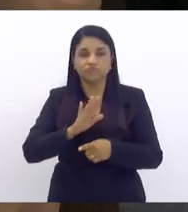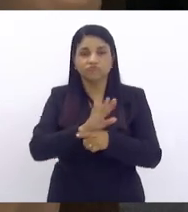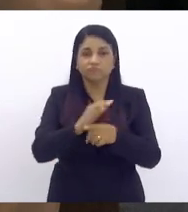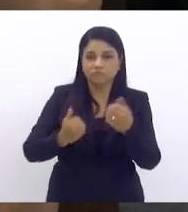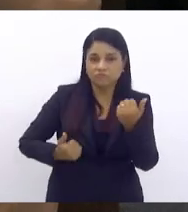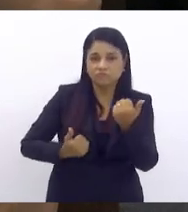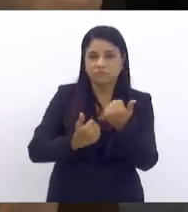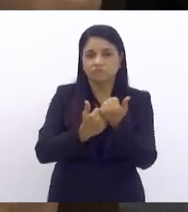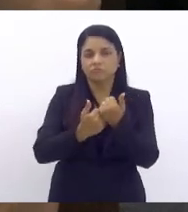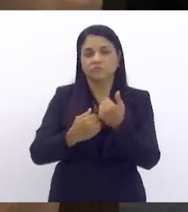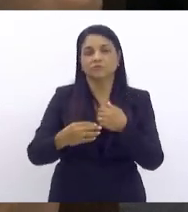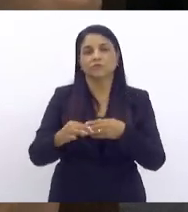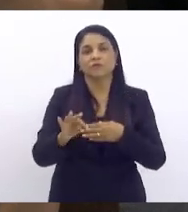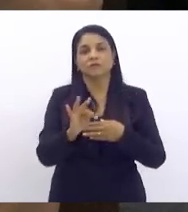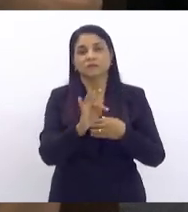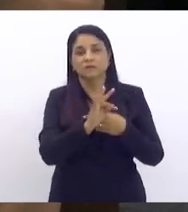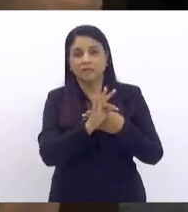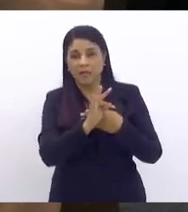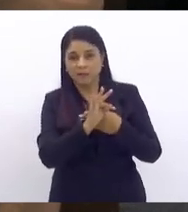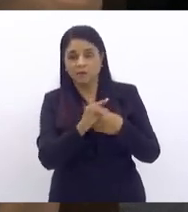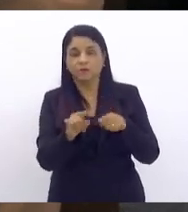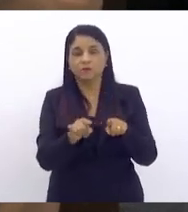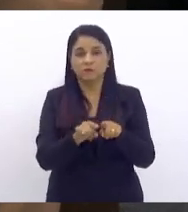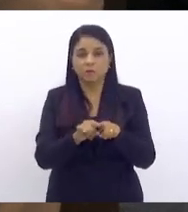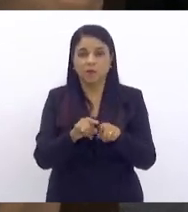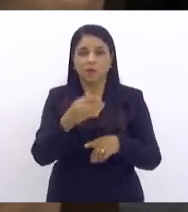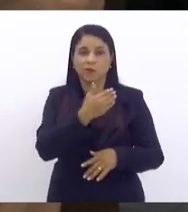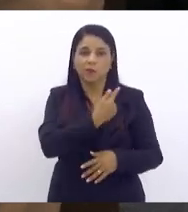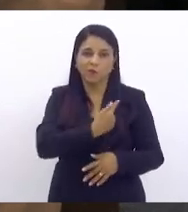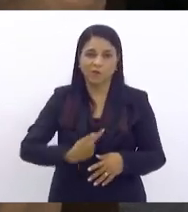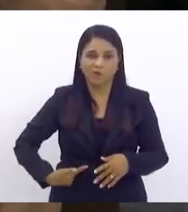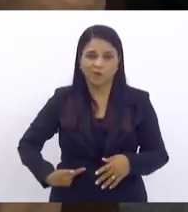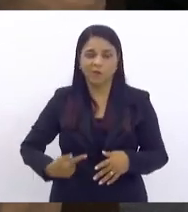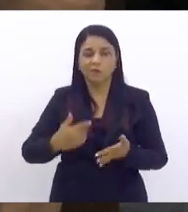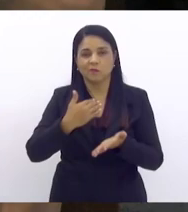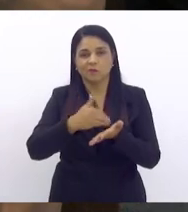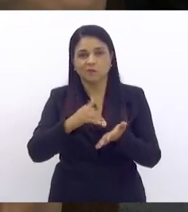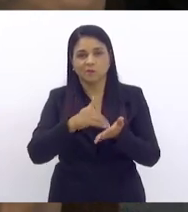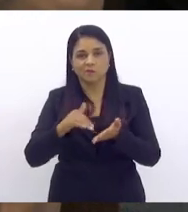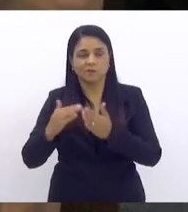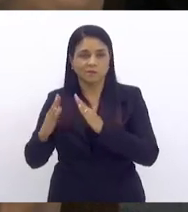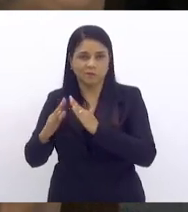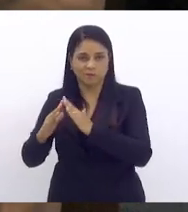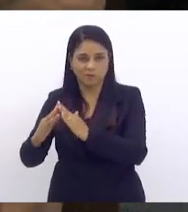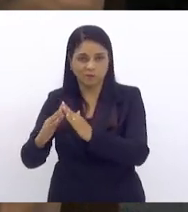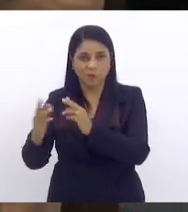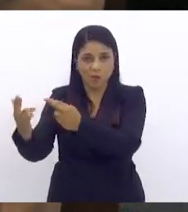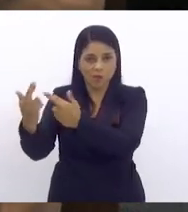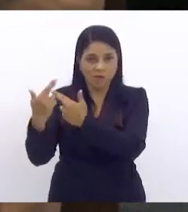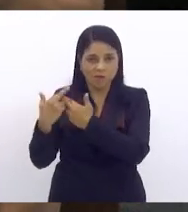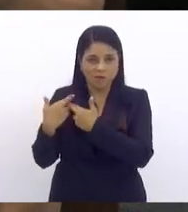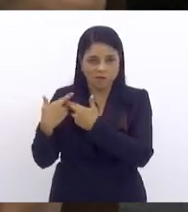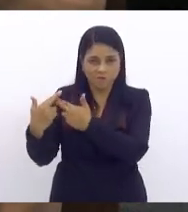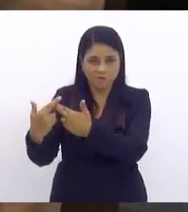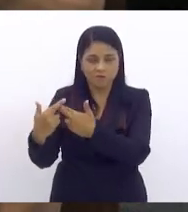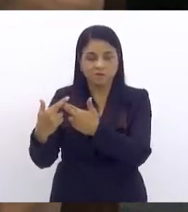gente possa ter aí no governo, na Secretaria de Habitação, uma